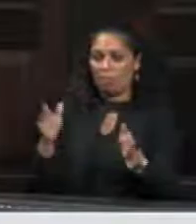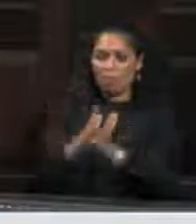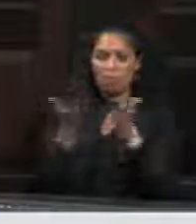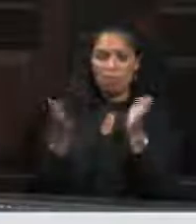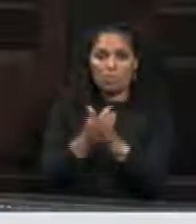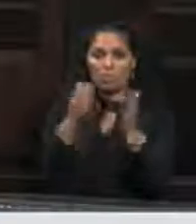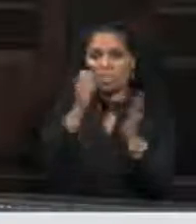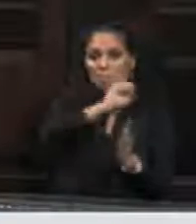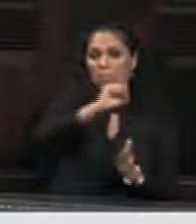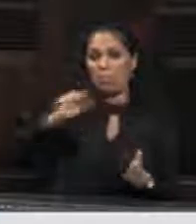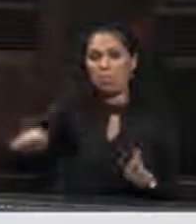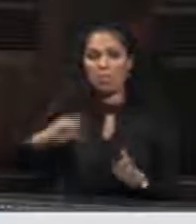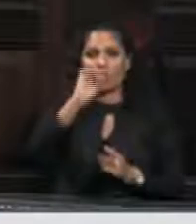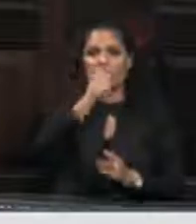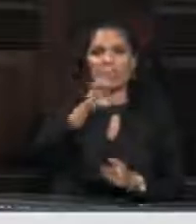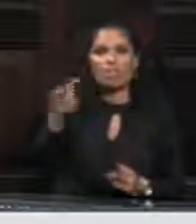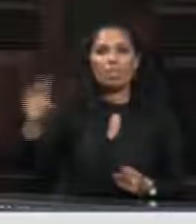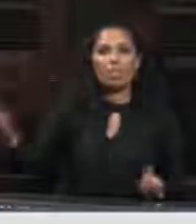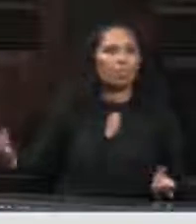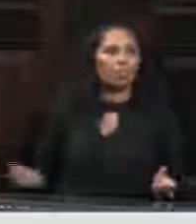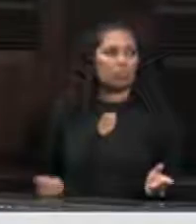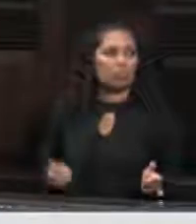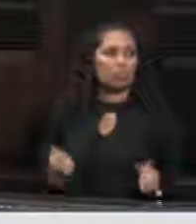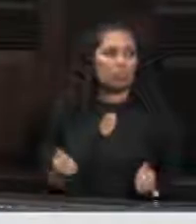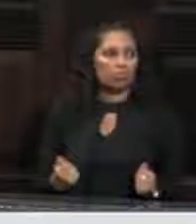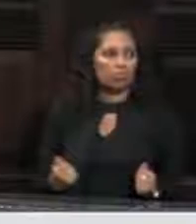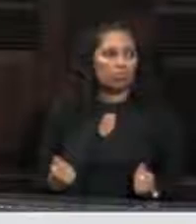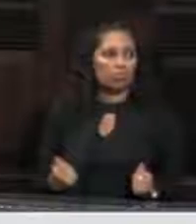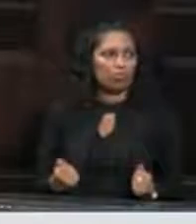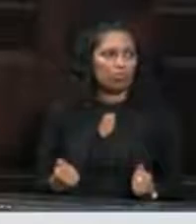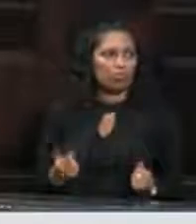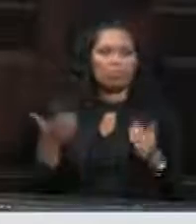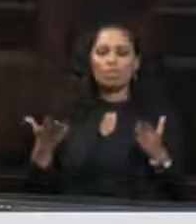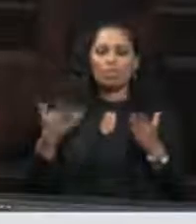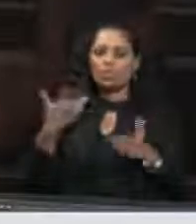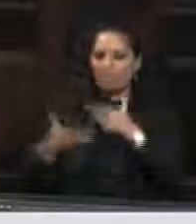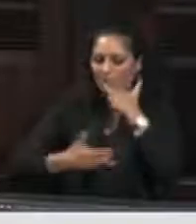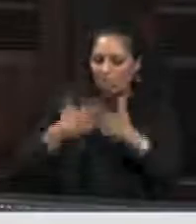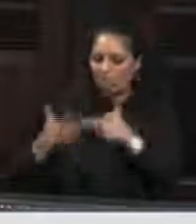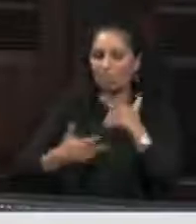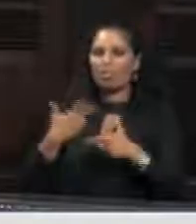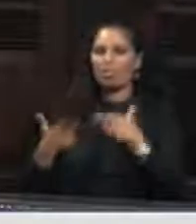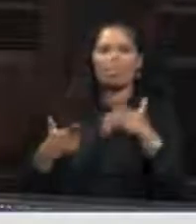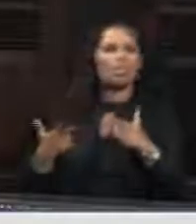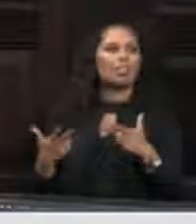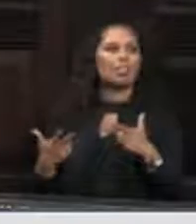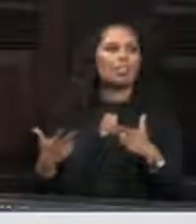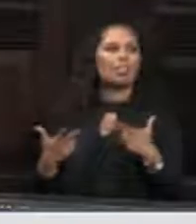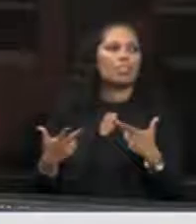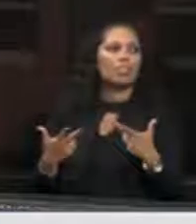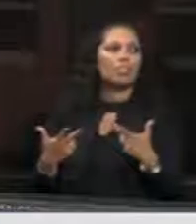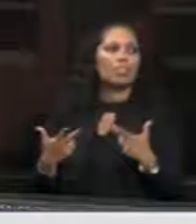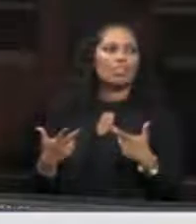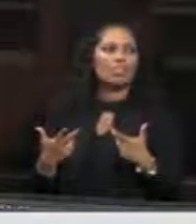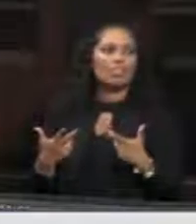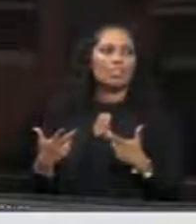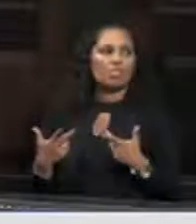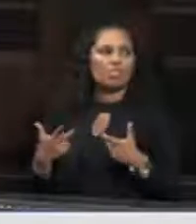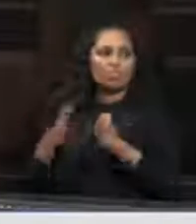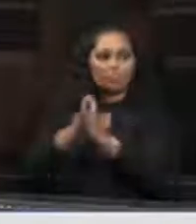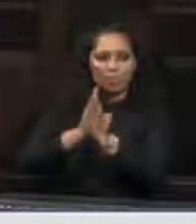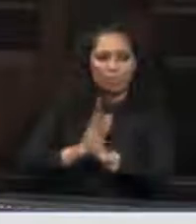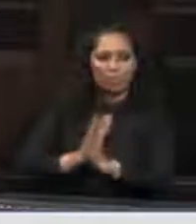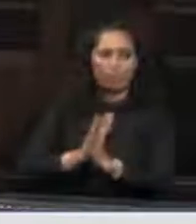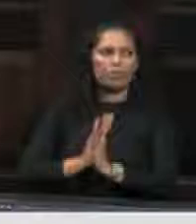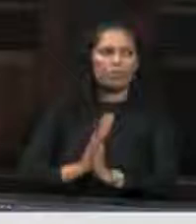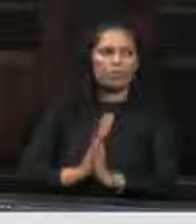está comandando exatamente a feitura deste projeto. Eram essas considerações que eu gostaria de fazer e faço esse apelo